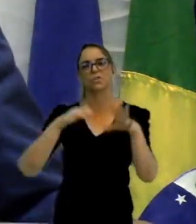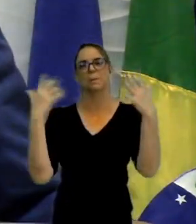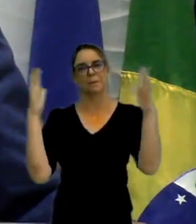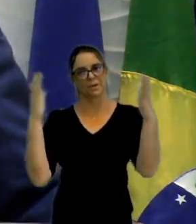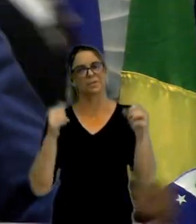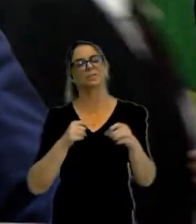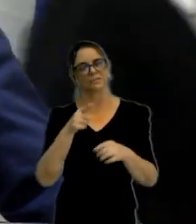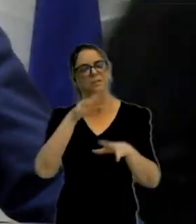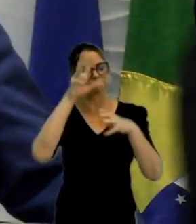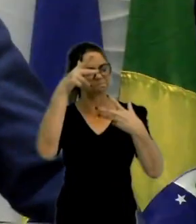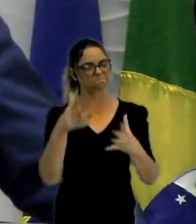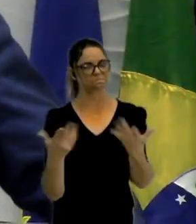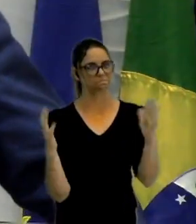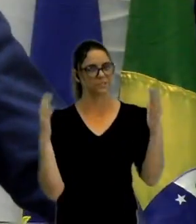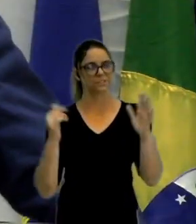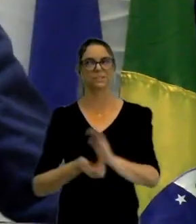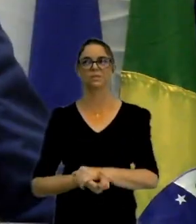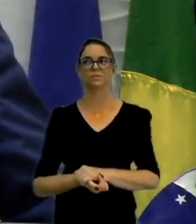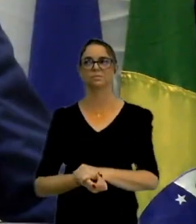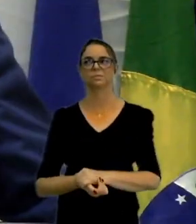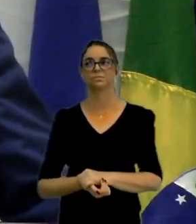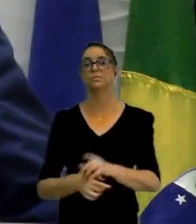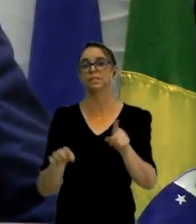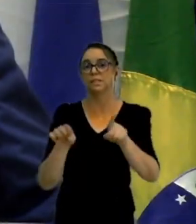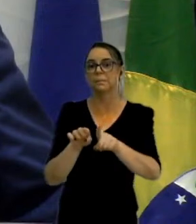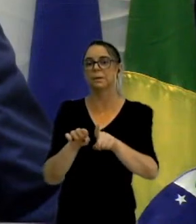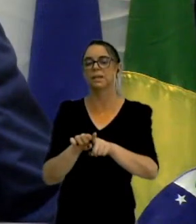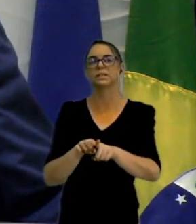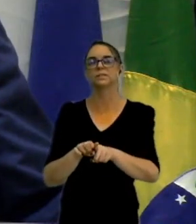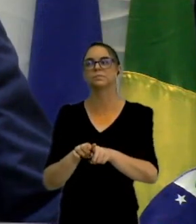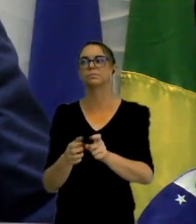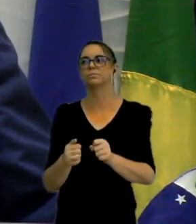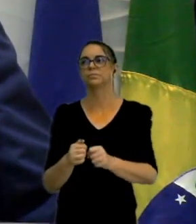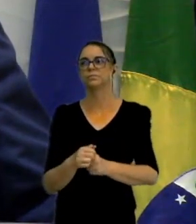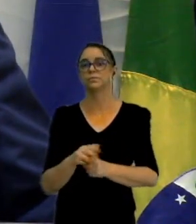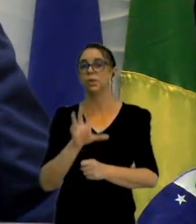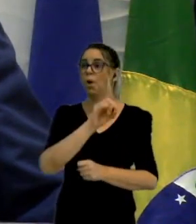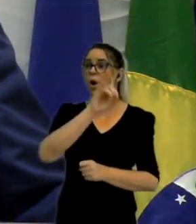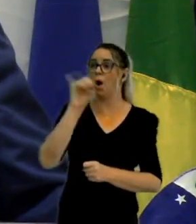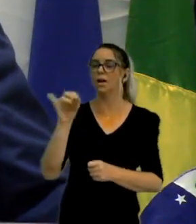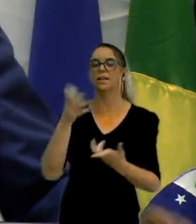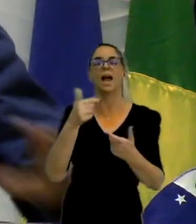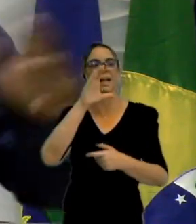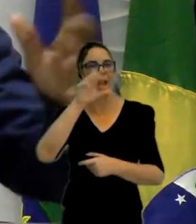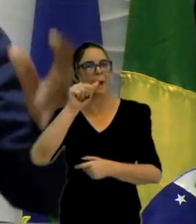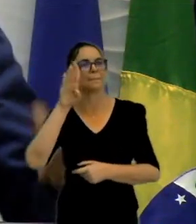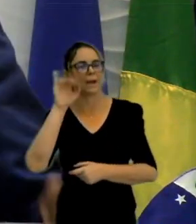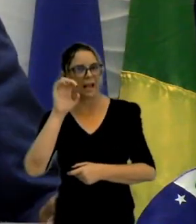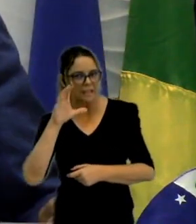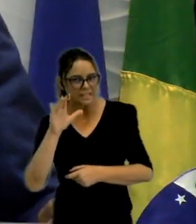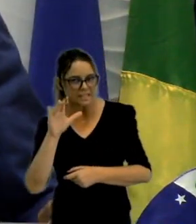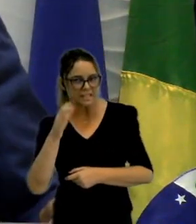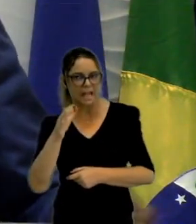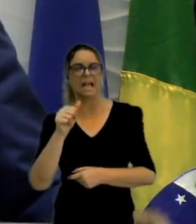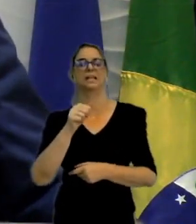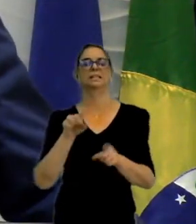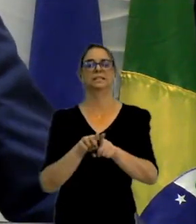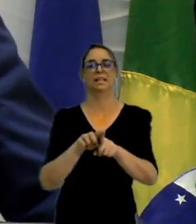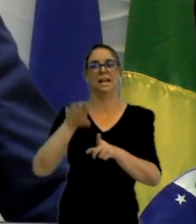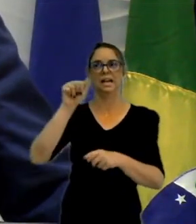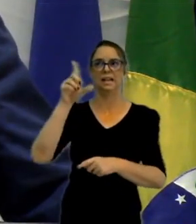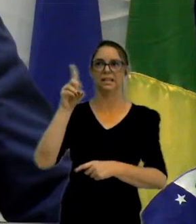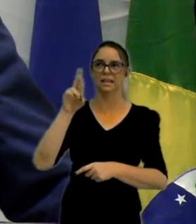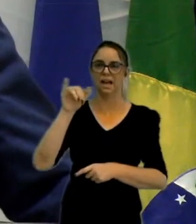merecido. E quero mandar também um alô para a Cabeça, Adriano, para todos aí que faz